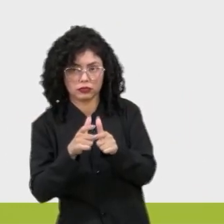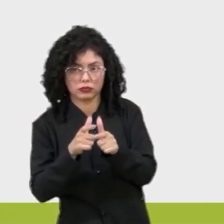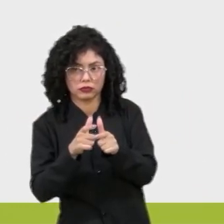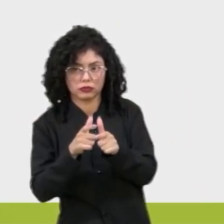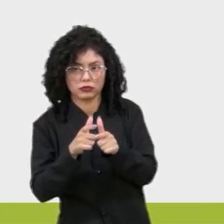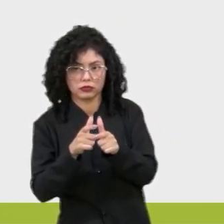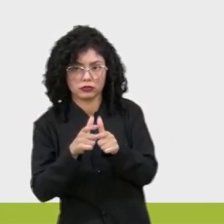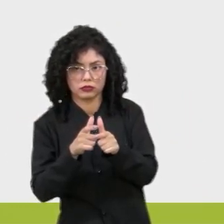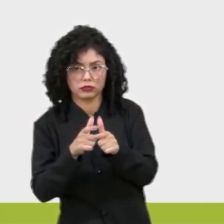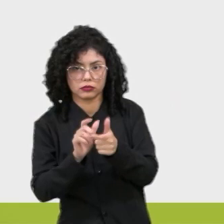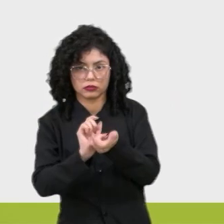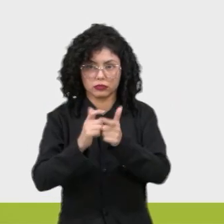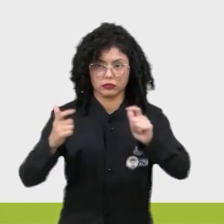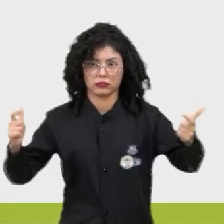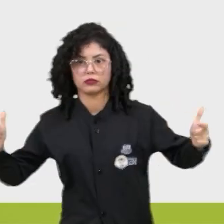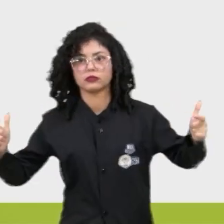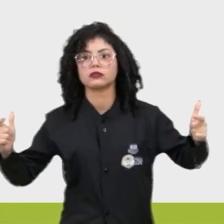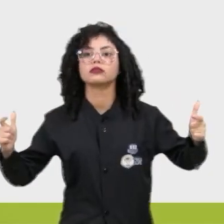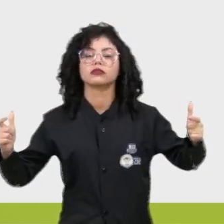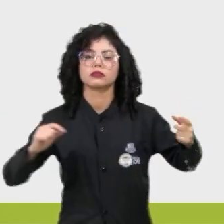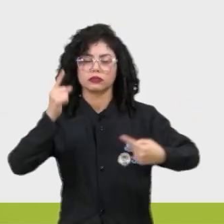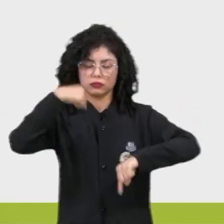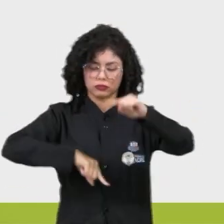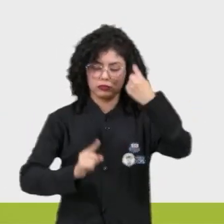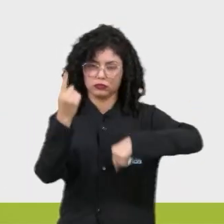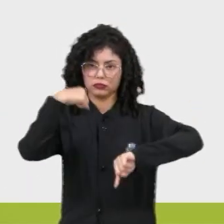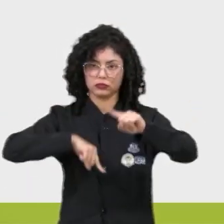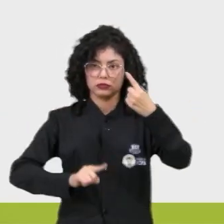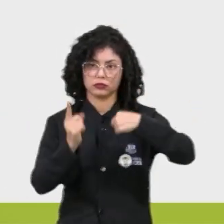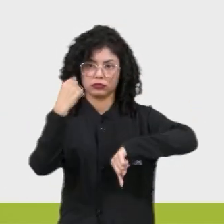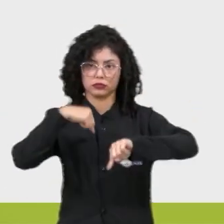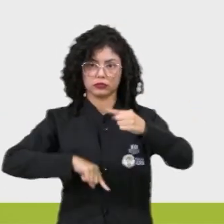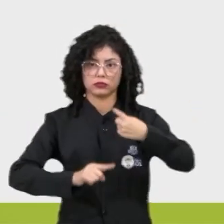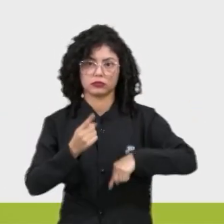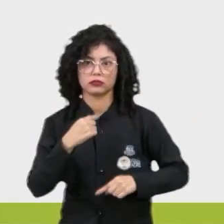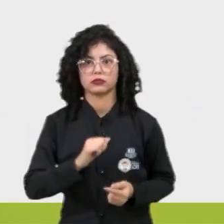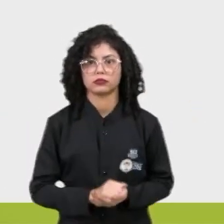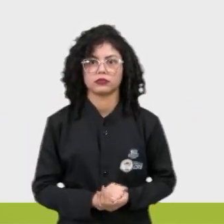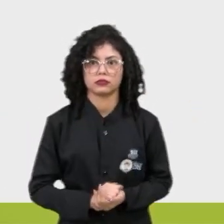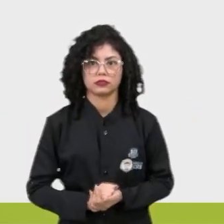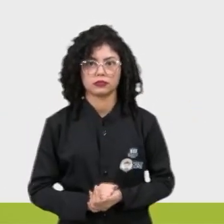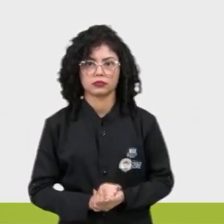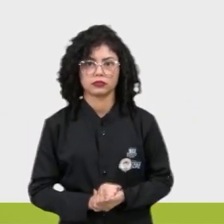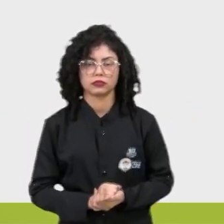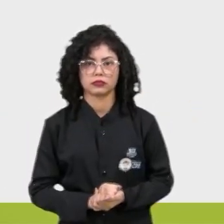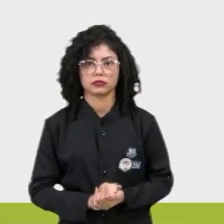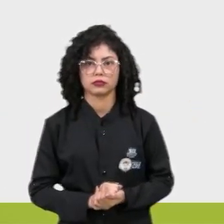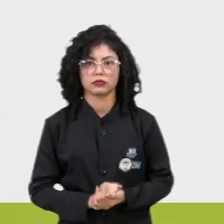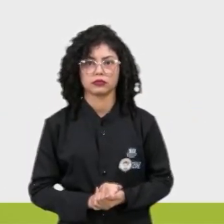circulação chamada de grande circulação, tá? Aqui está em espanhol, circulação maior.